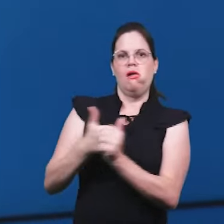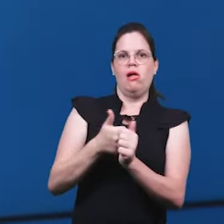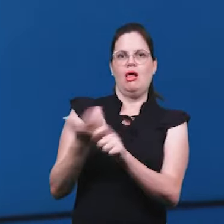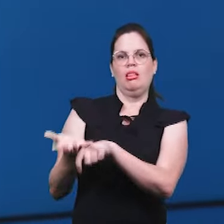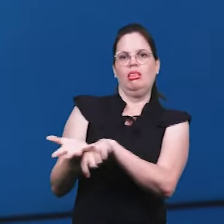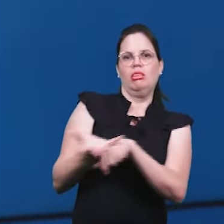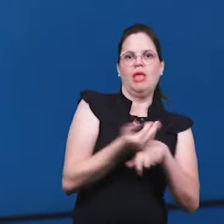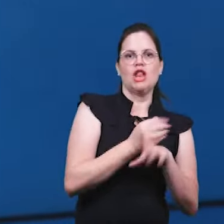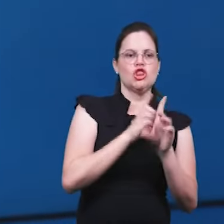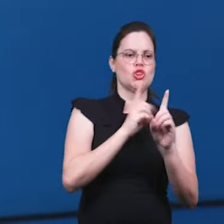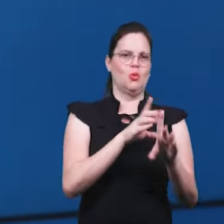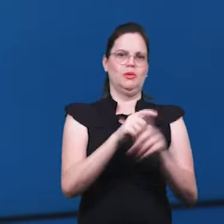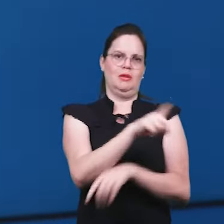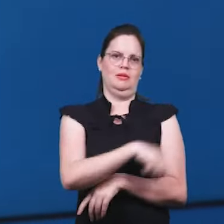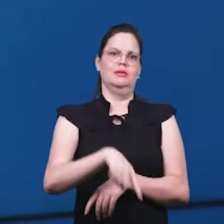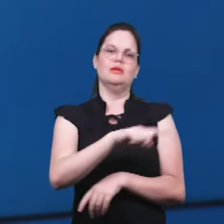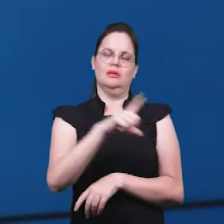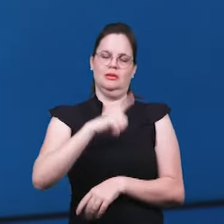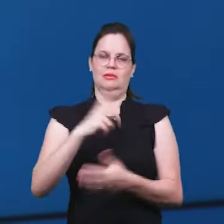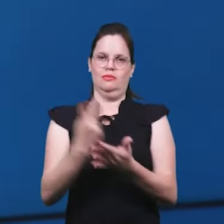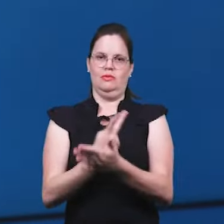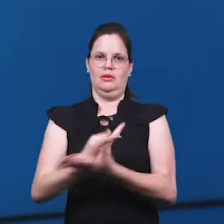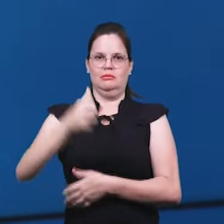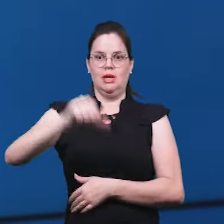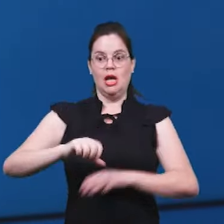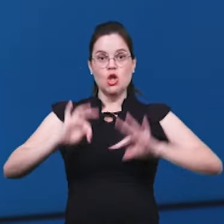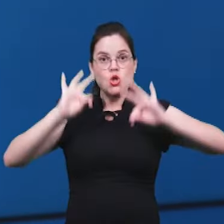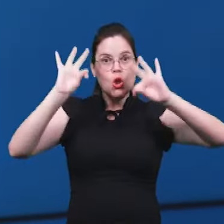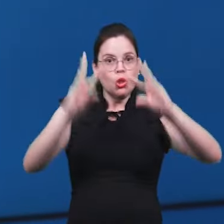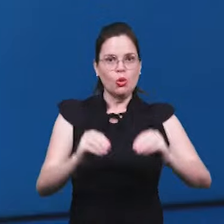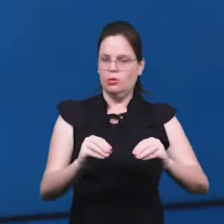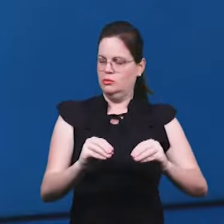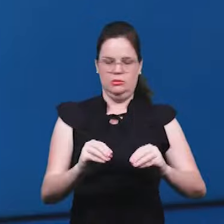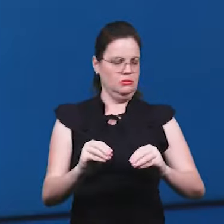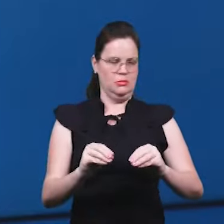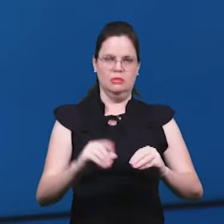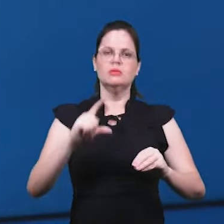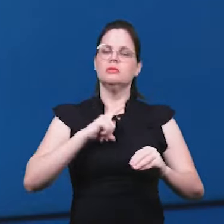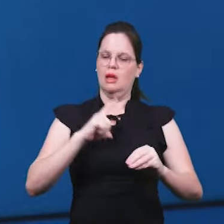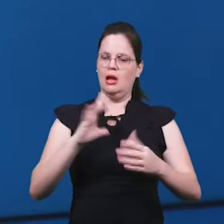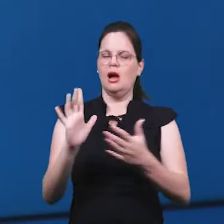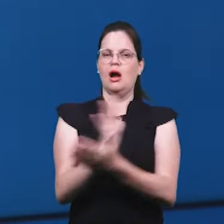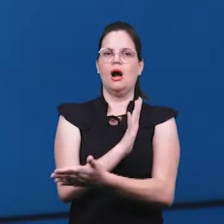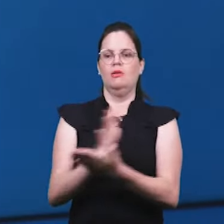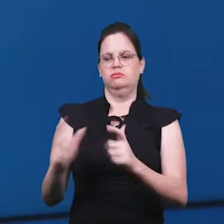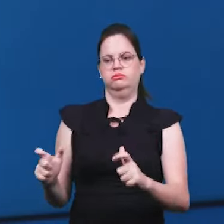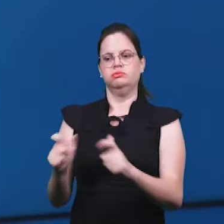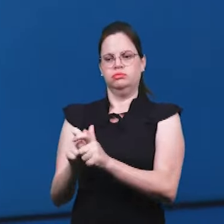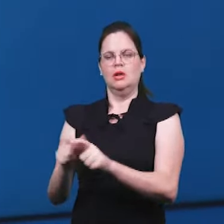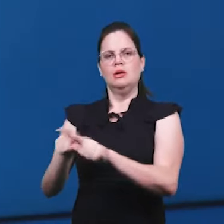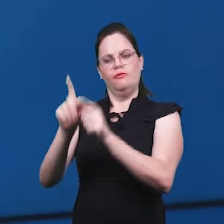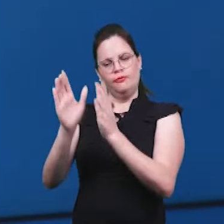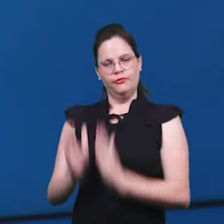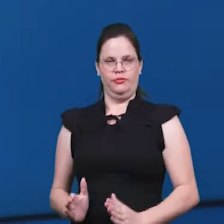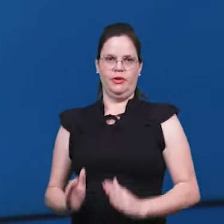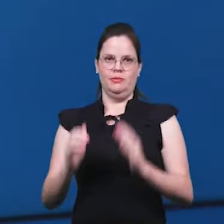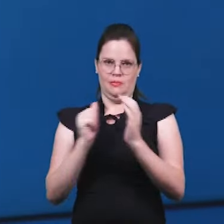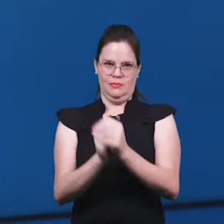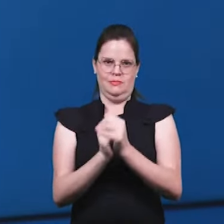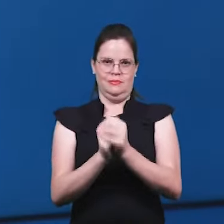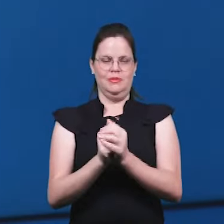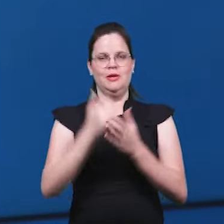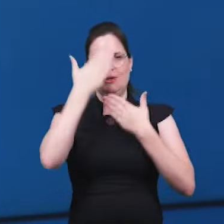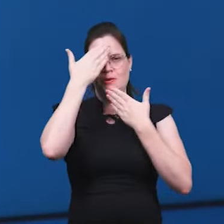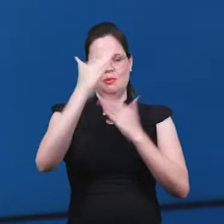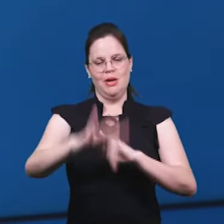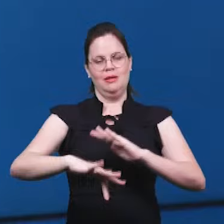grande erro da igreja ali naquele período. Mas não eram todos, tem lá os que seguem, mas tinha também os que não seguiam. Amém. Obrigado